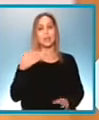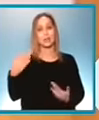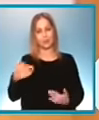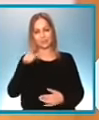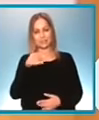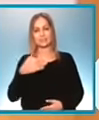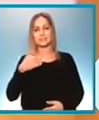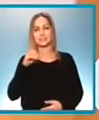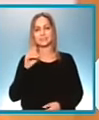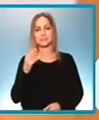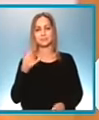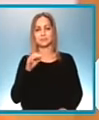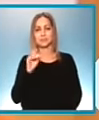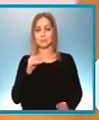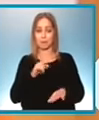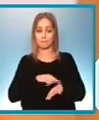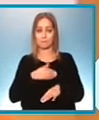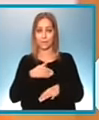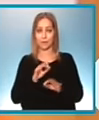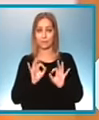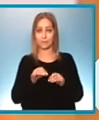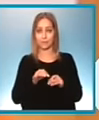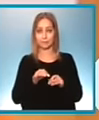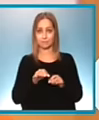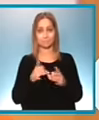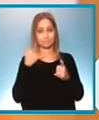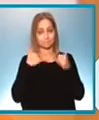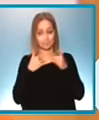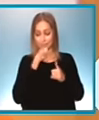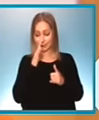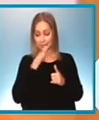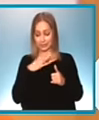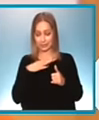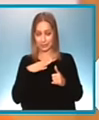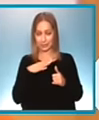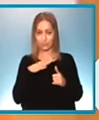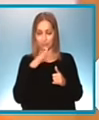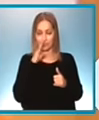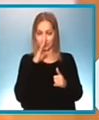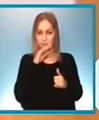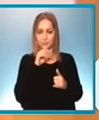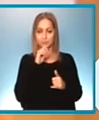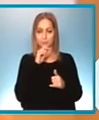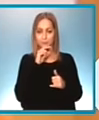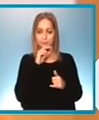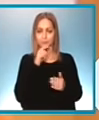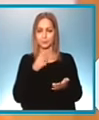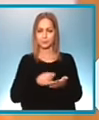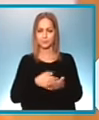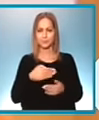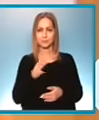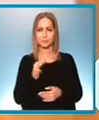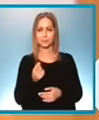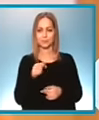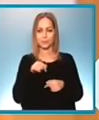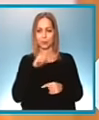perto de fechar as nossas linhas. E assim, se quiser e se puder gastar 74 cêntimos, pode ganhar hoje